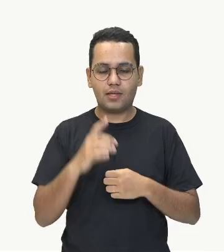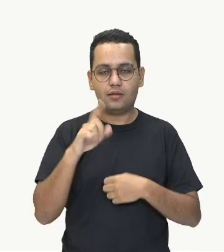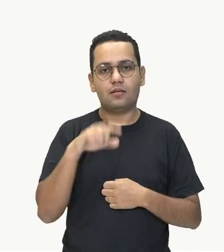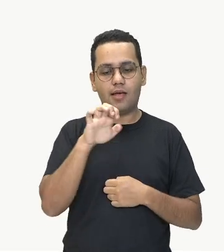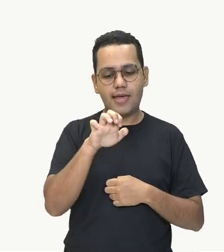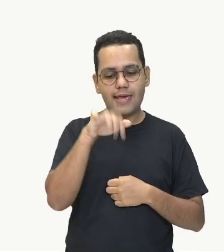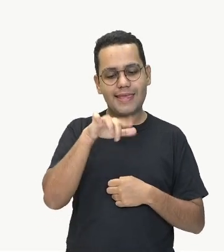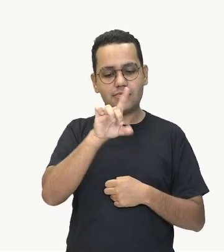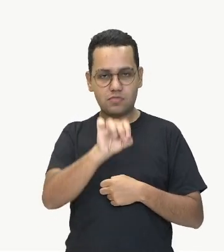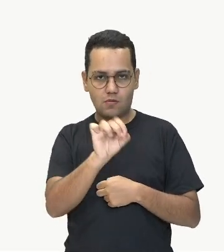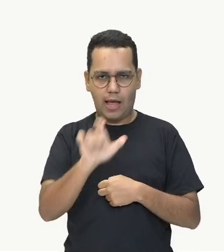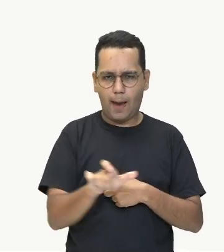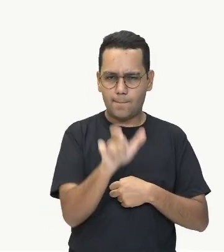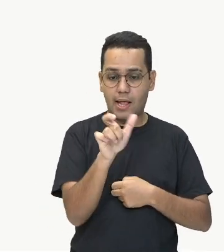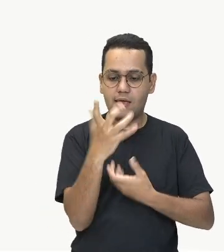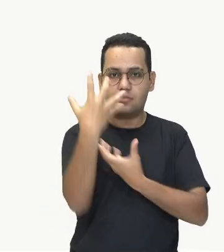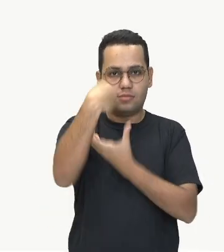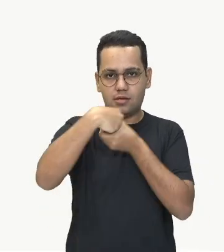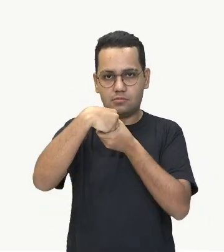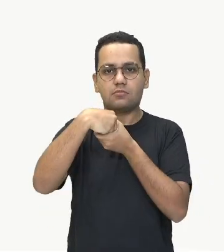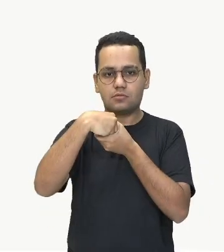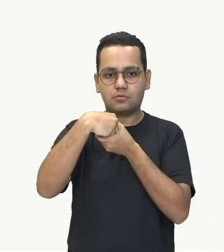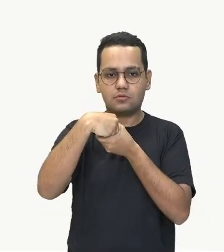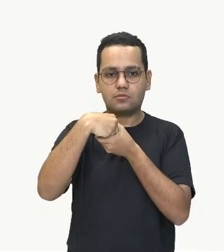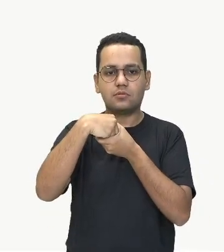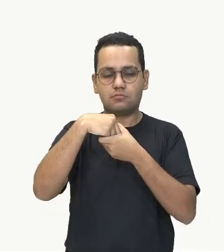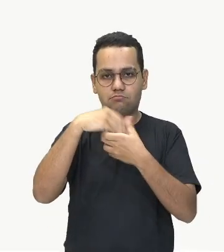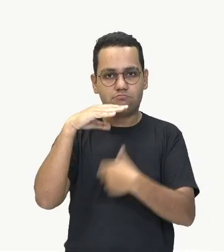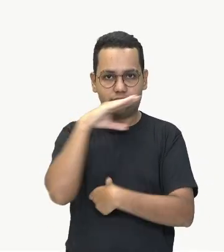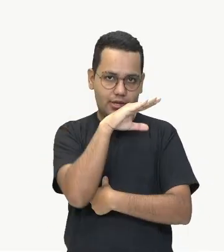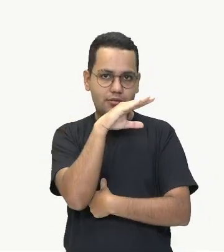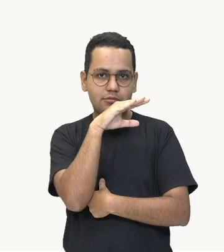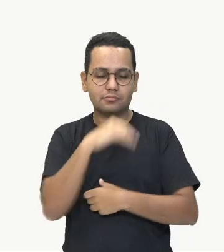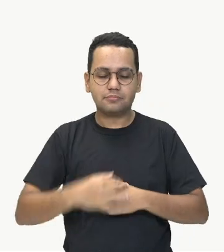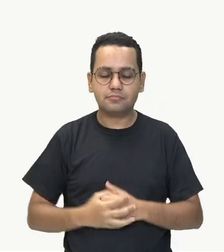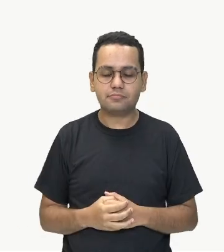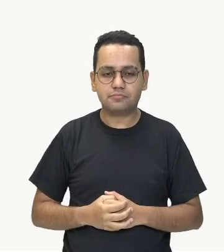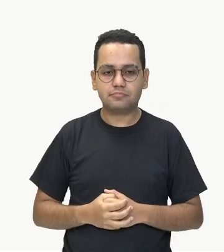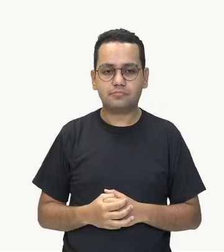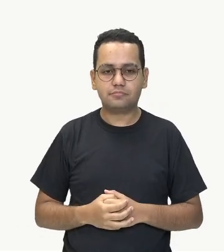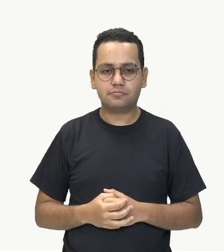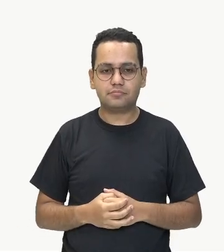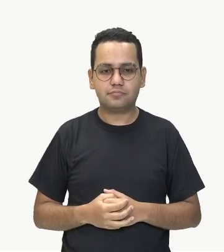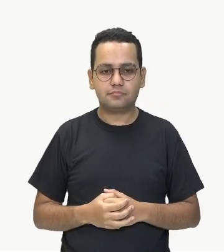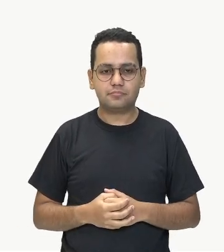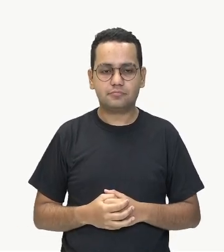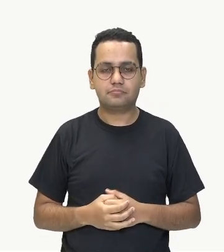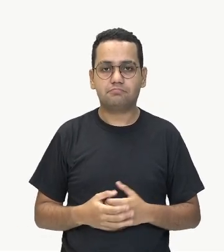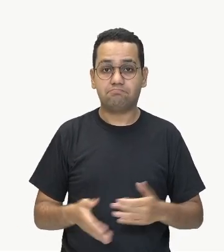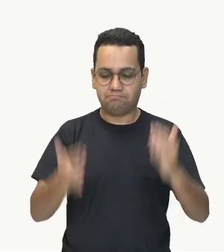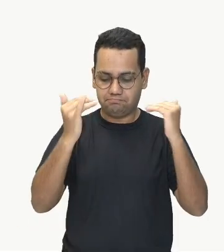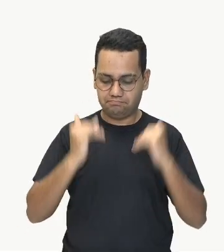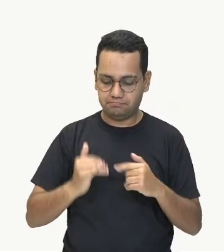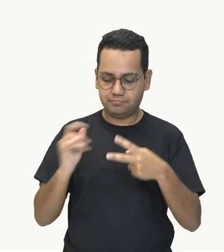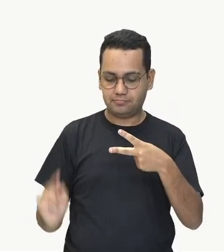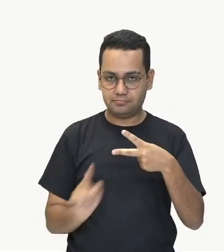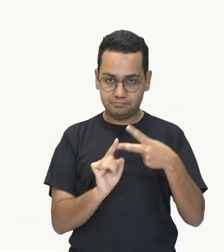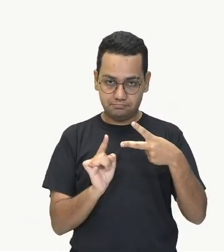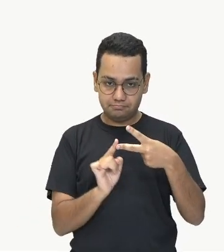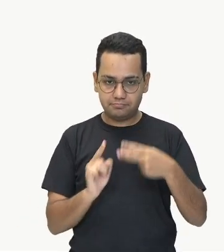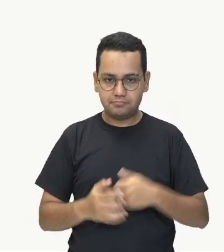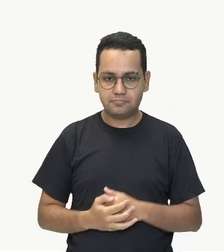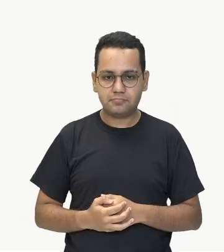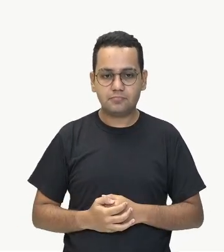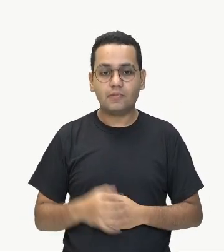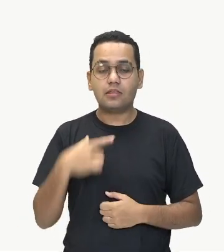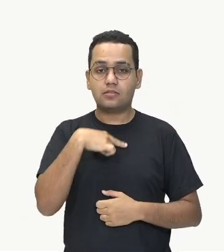ele absorve esse calor para formar o produto e aí no processo exotérmico nós temos o seguinte nós temos o reagente e